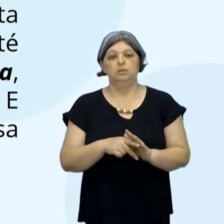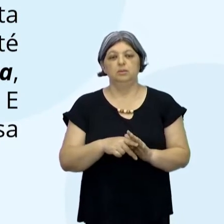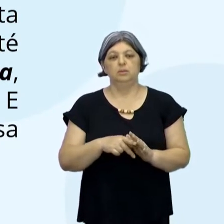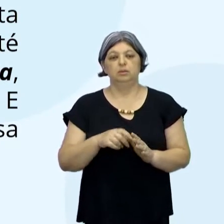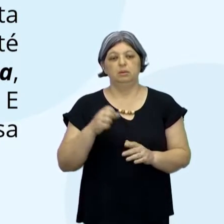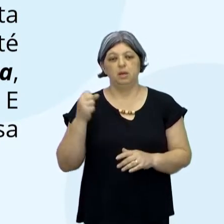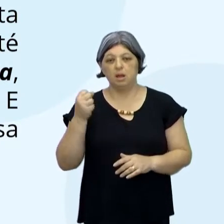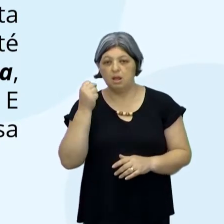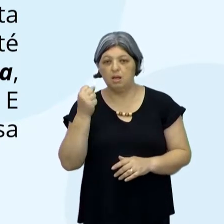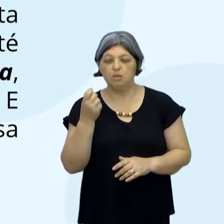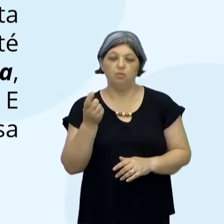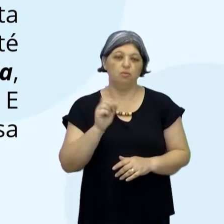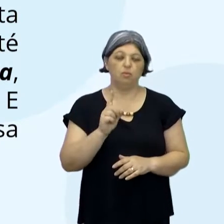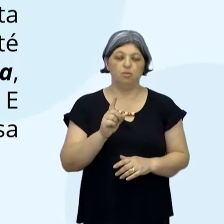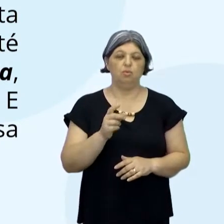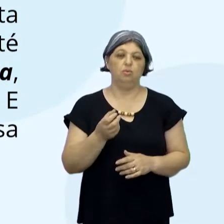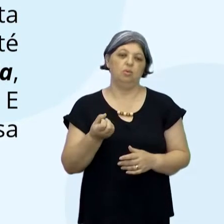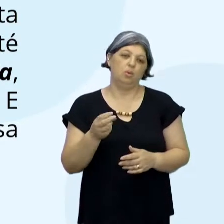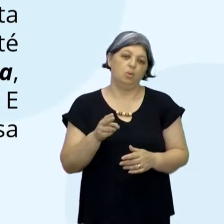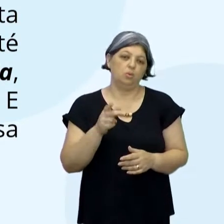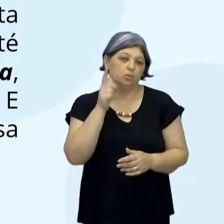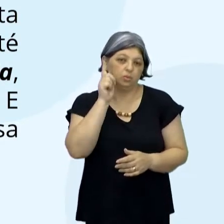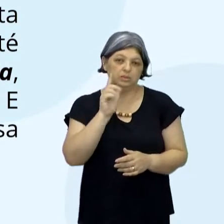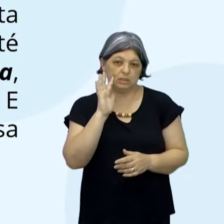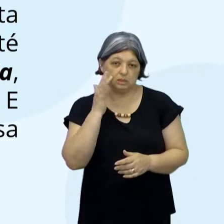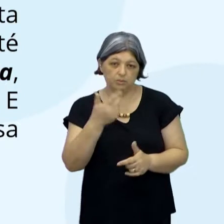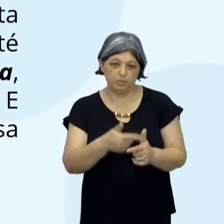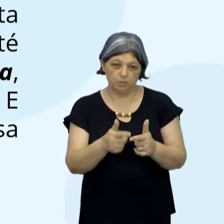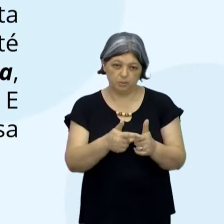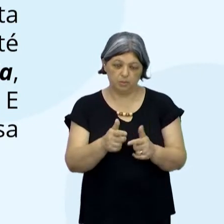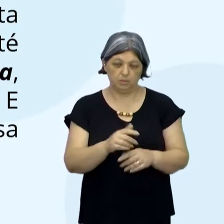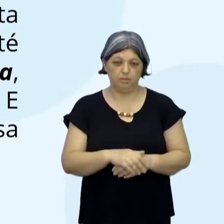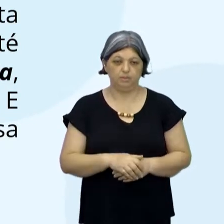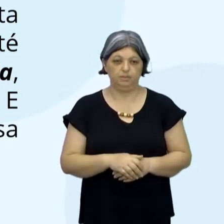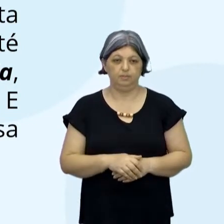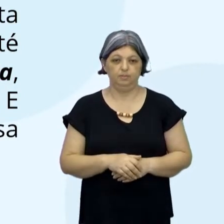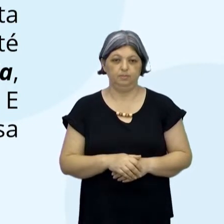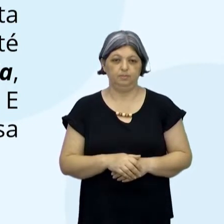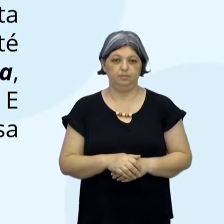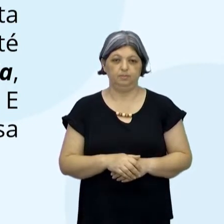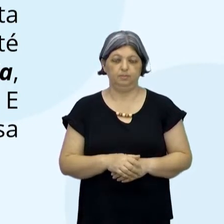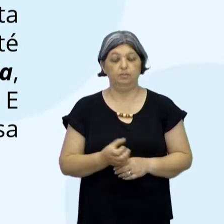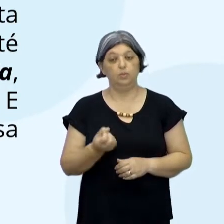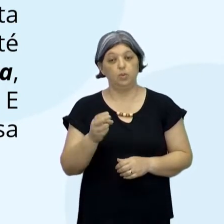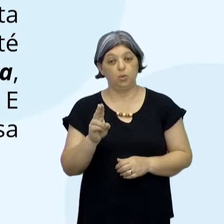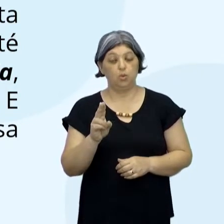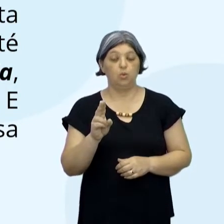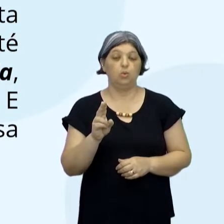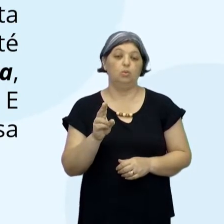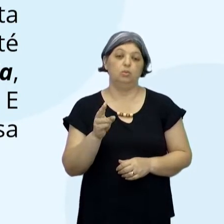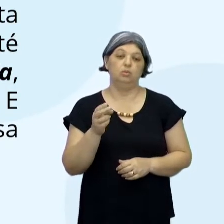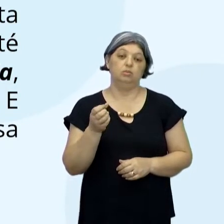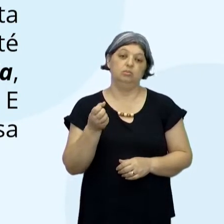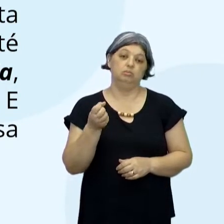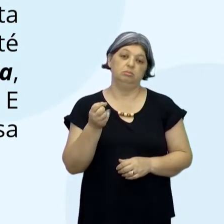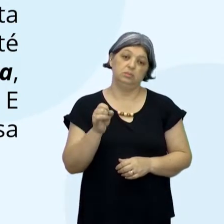grave, algo que não tem como resolver, ou se na verdade isso tudo